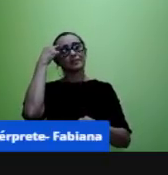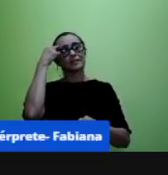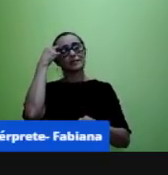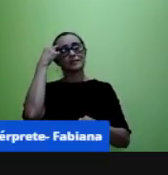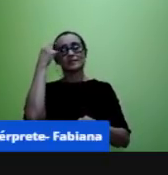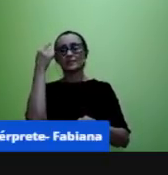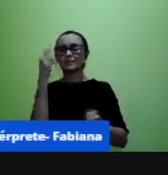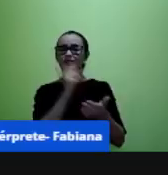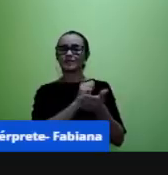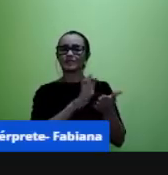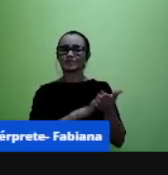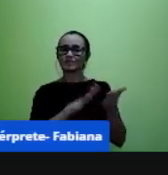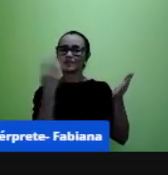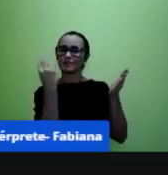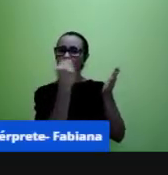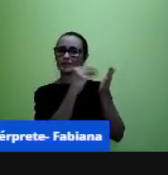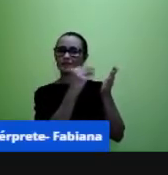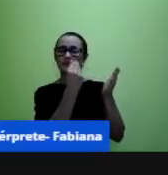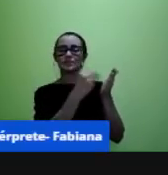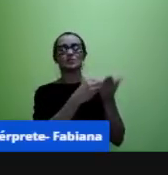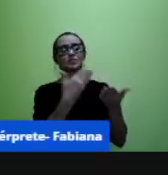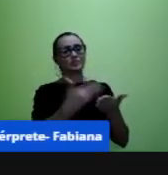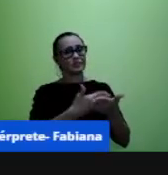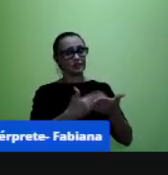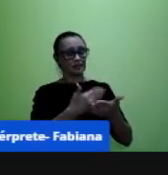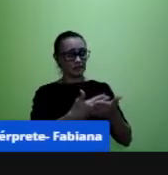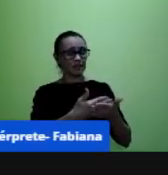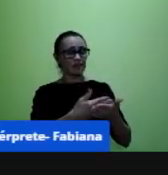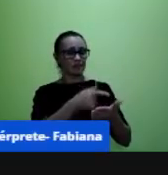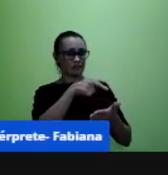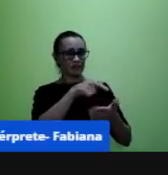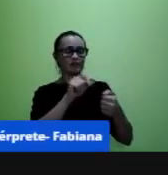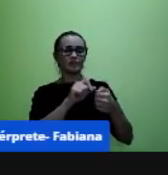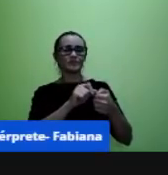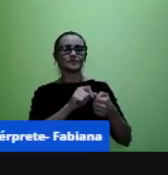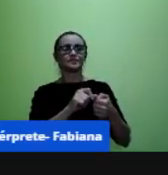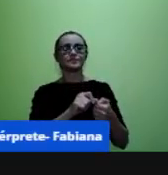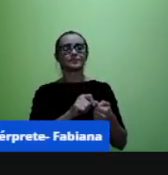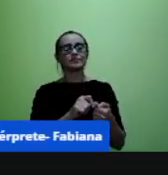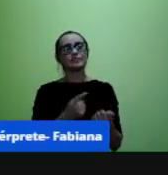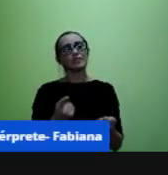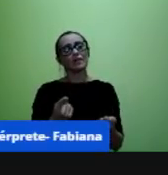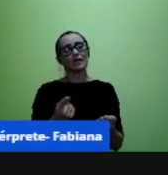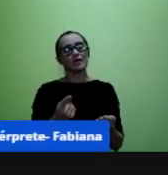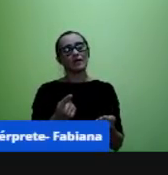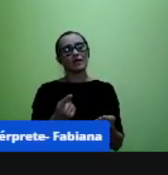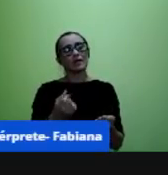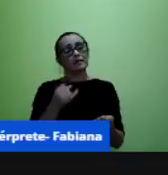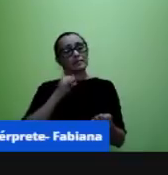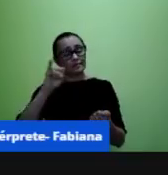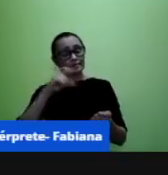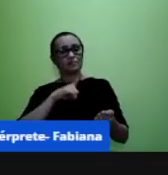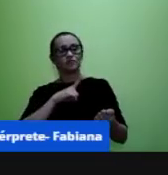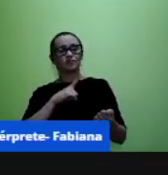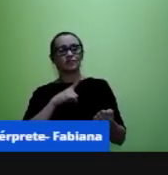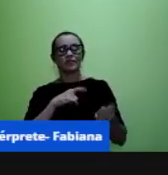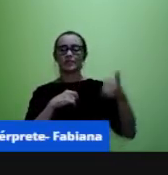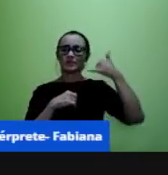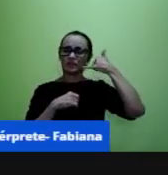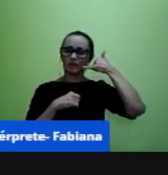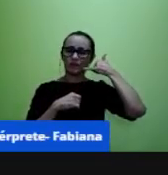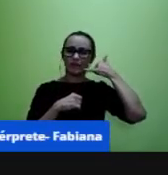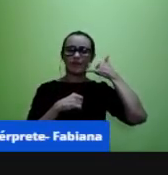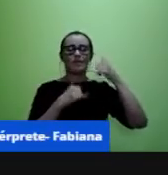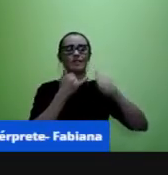onde ele vai conseguir realizar. E aqueles alunos que têm acesso à internet, têm acesso a celular, você pode